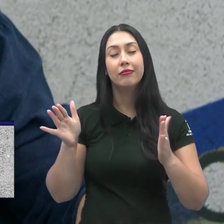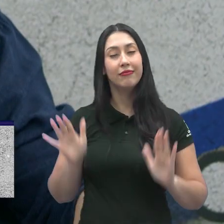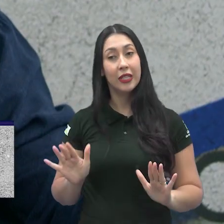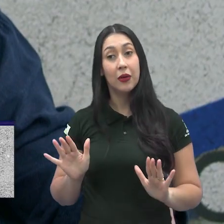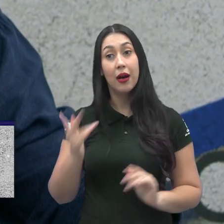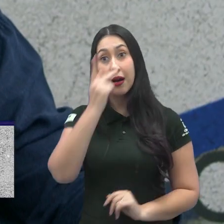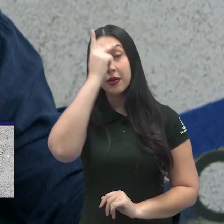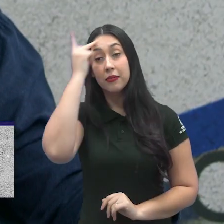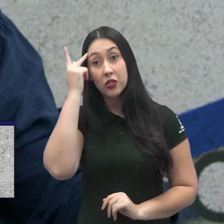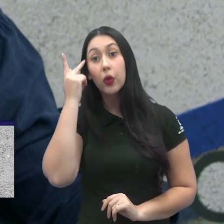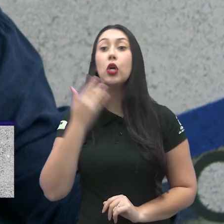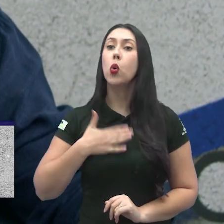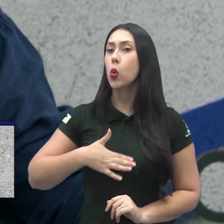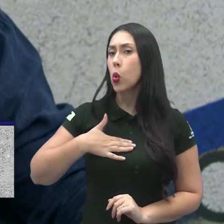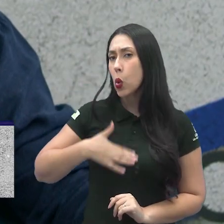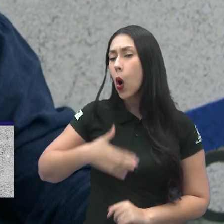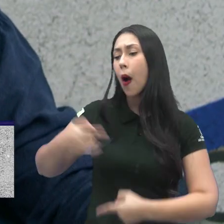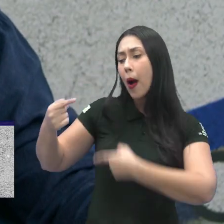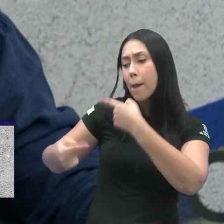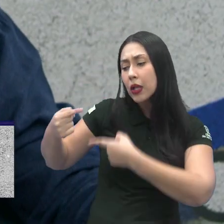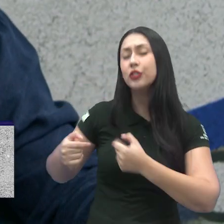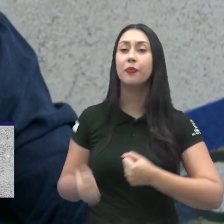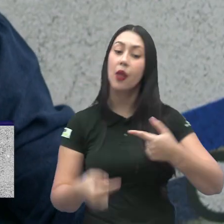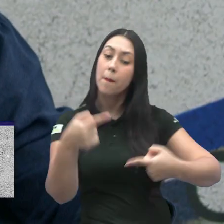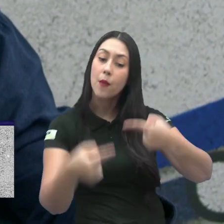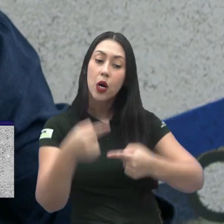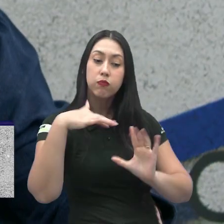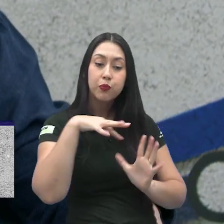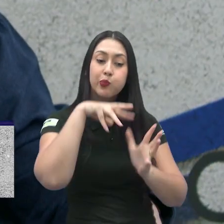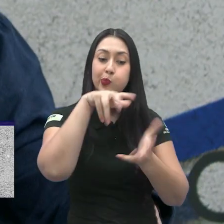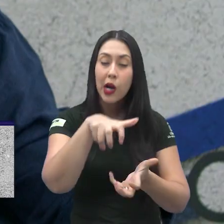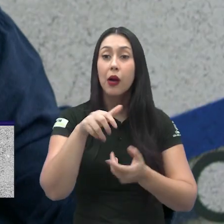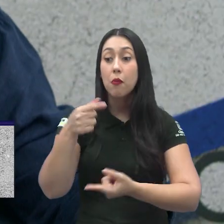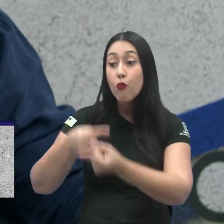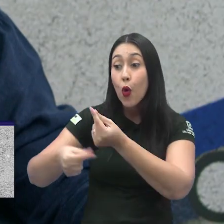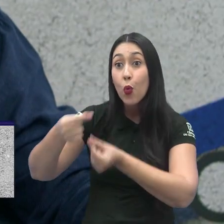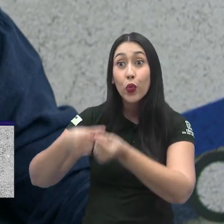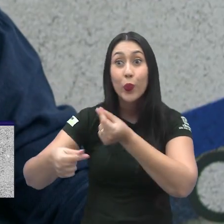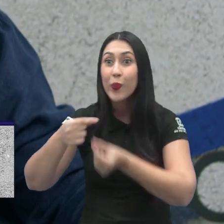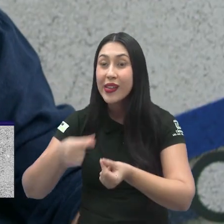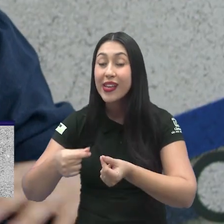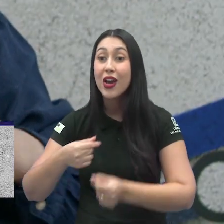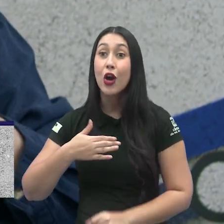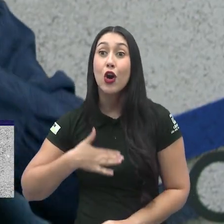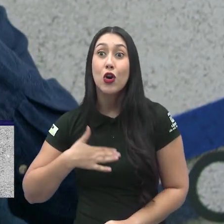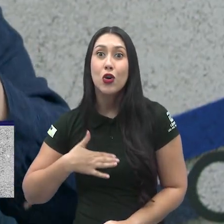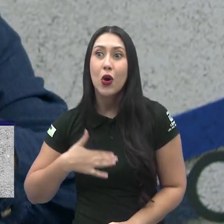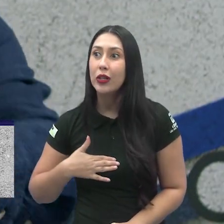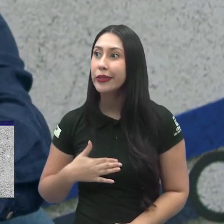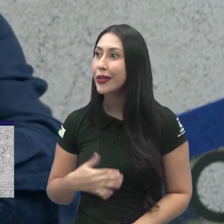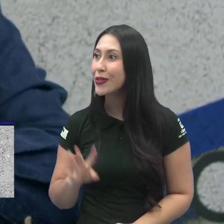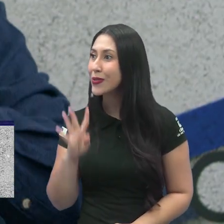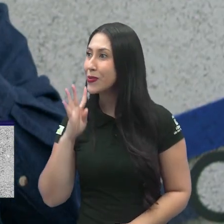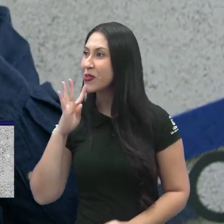que, assim, a pessoa que gosta de política internacional, de economia, a pessoa que sempre gostou de mudar o